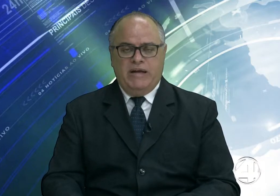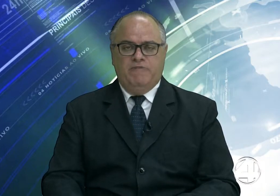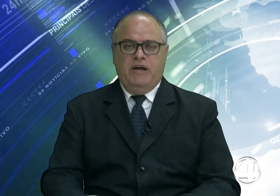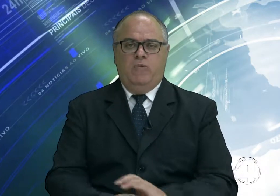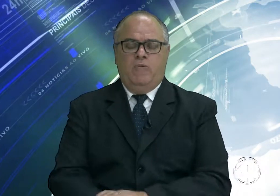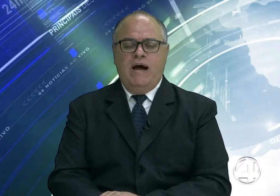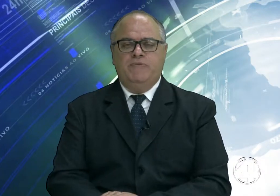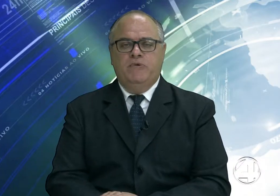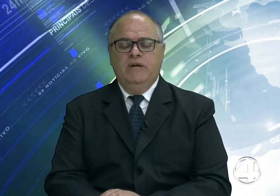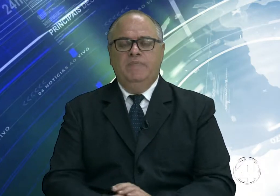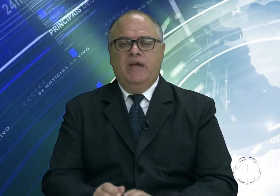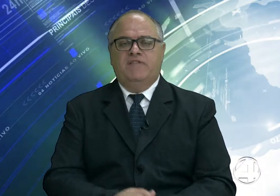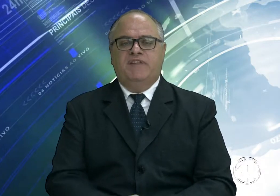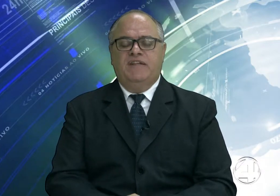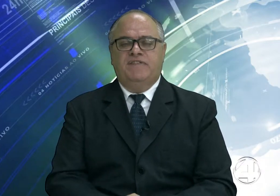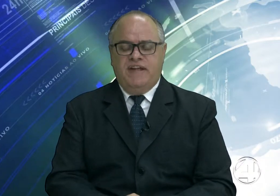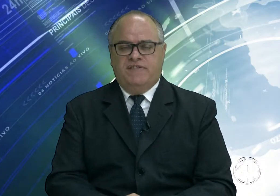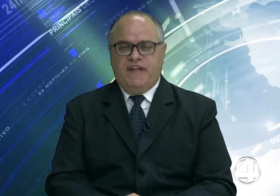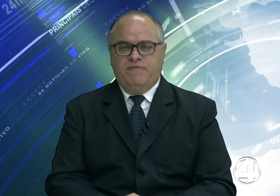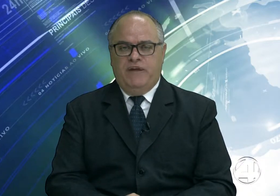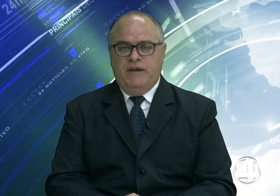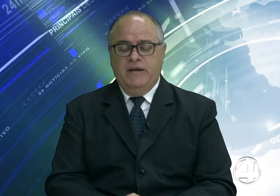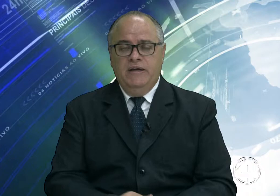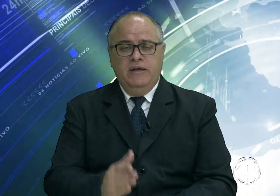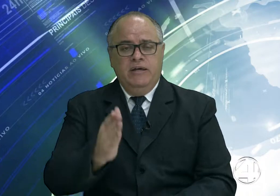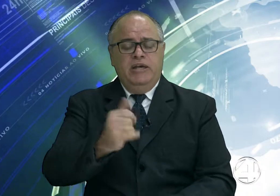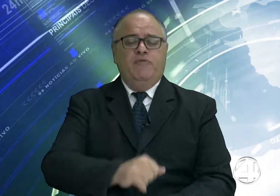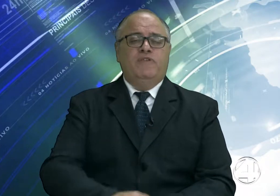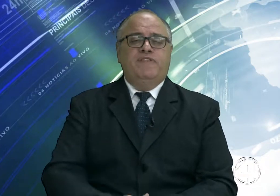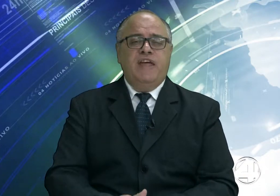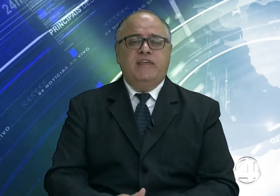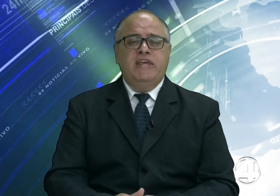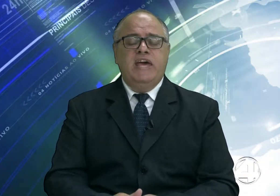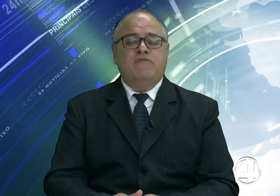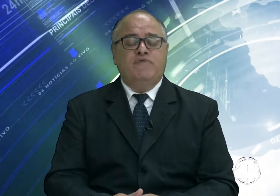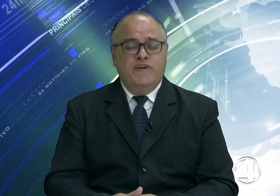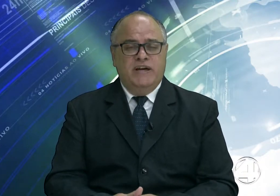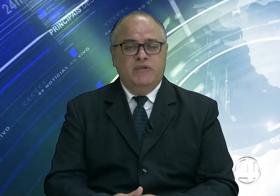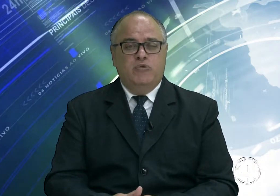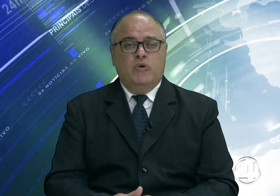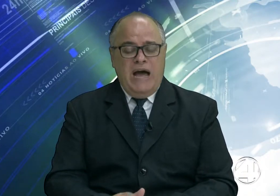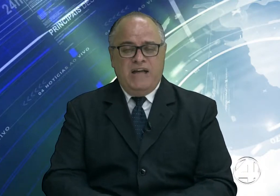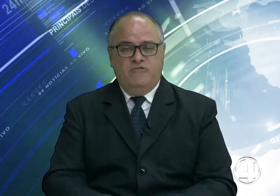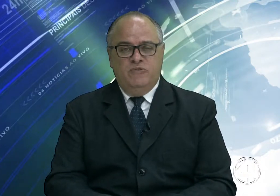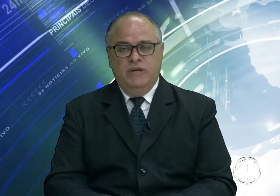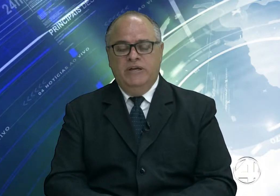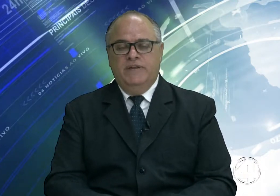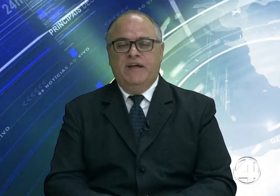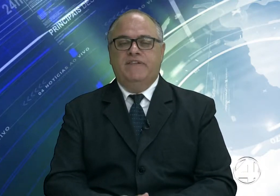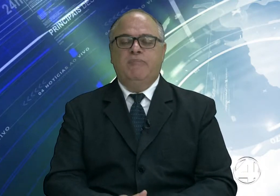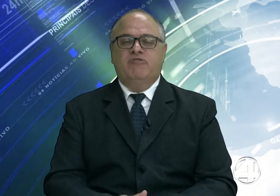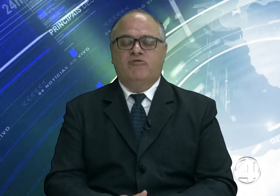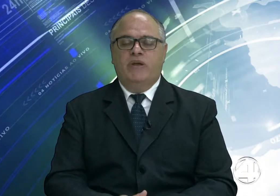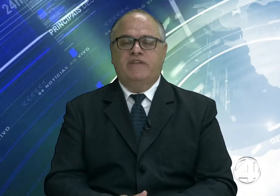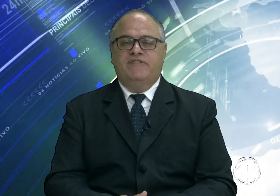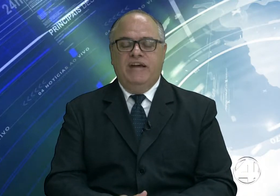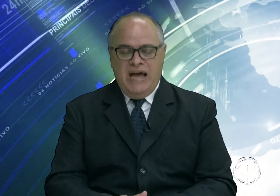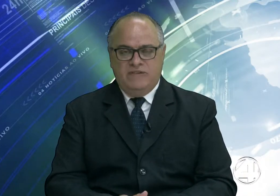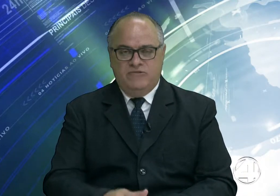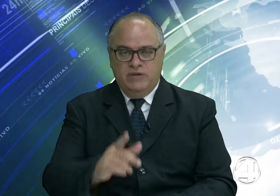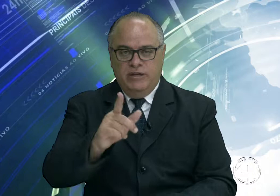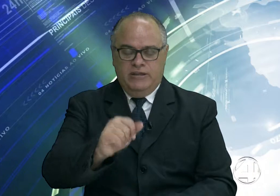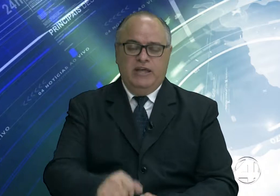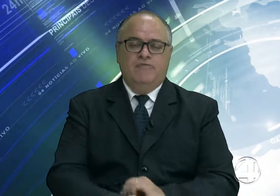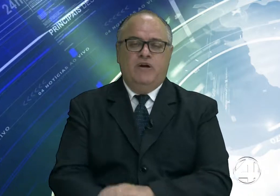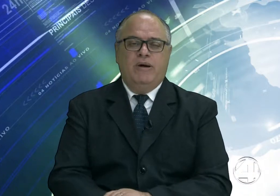placa final 4 nesta sexta feira e você que é fã do rádio e das emissoras de